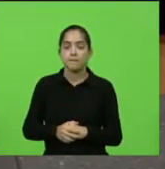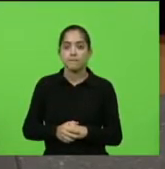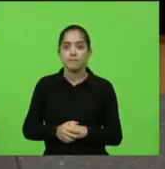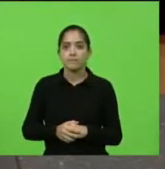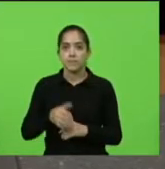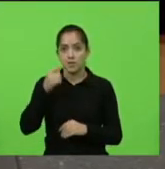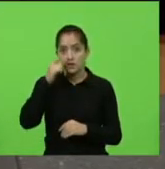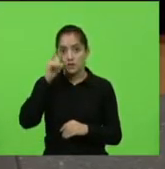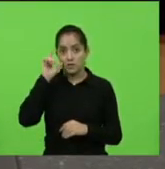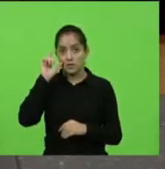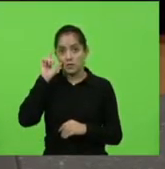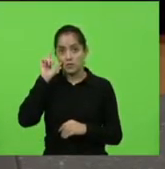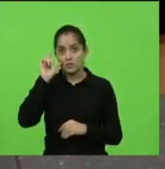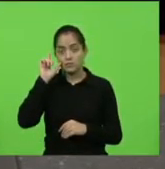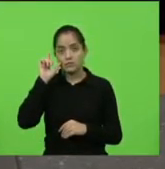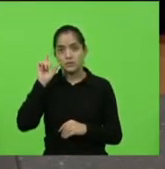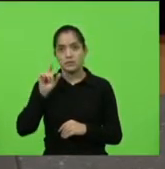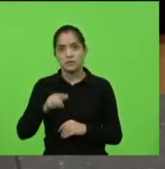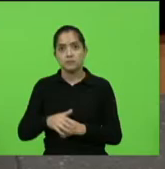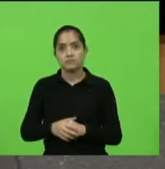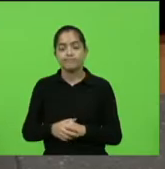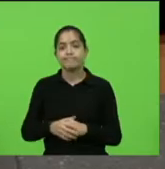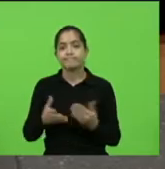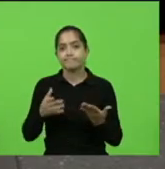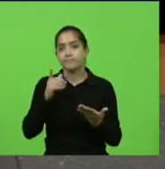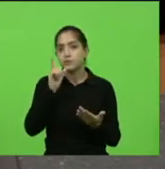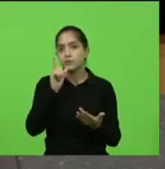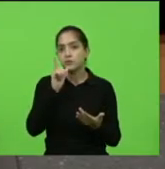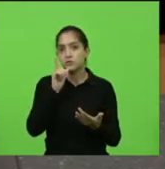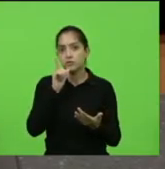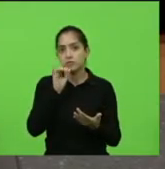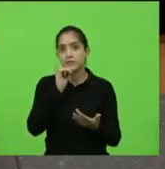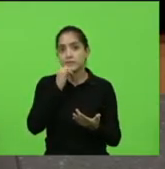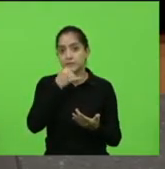tivemos um dia muito triste,